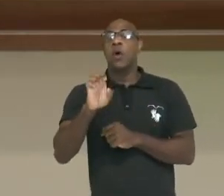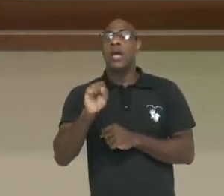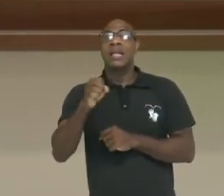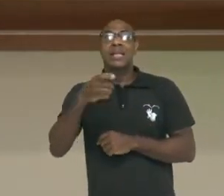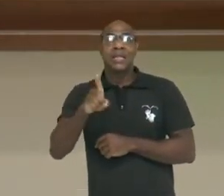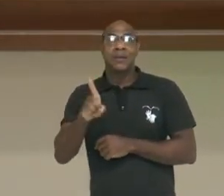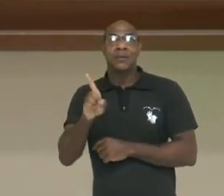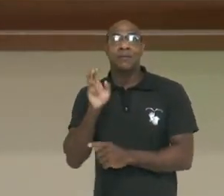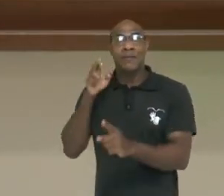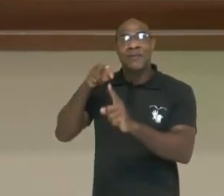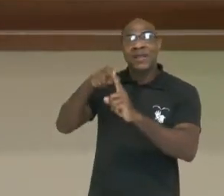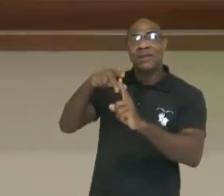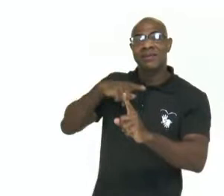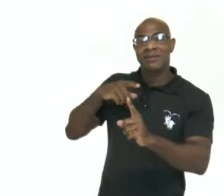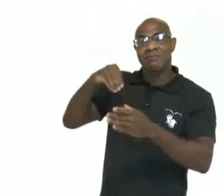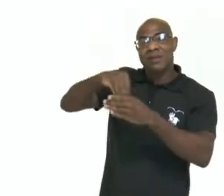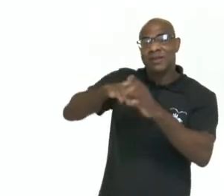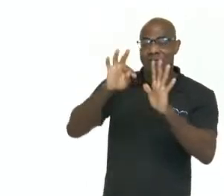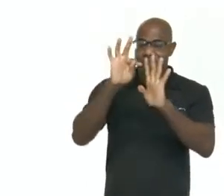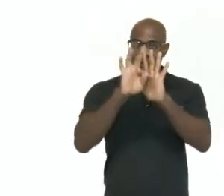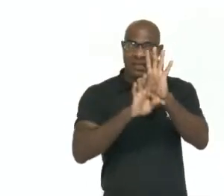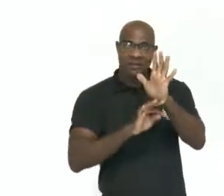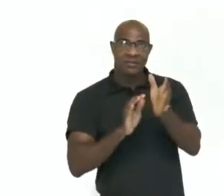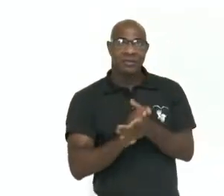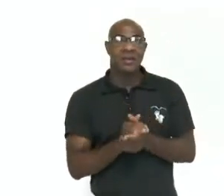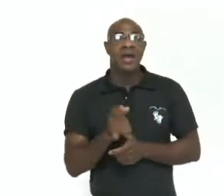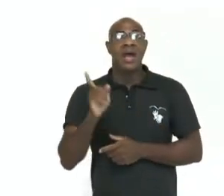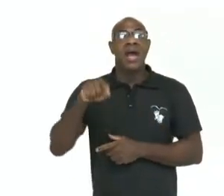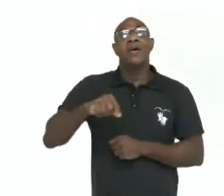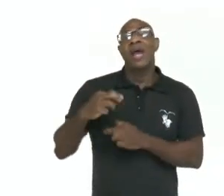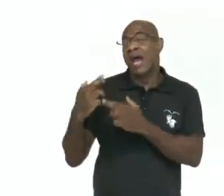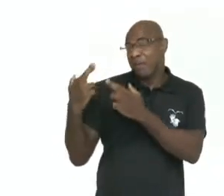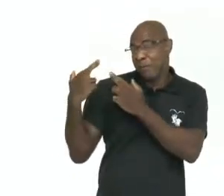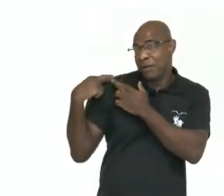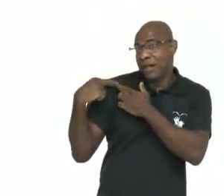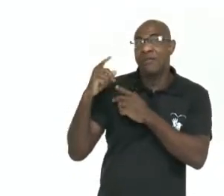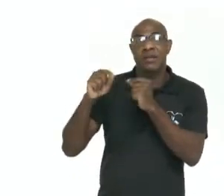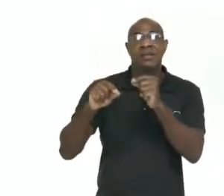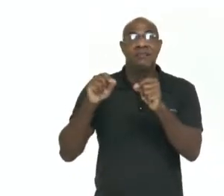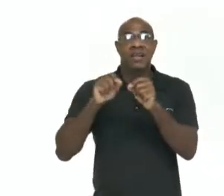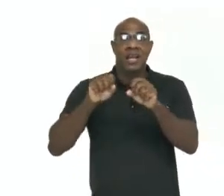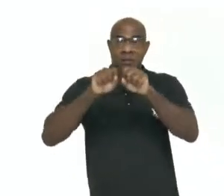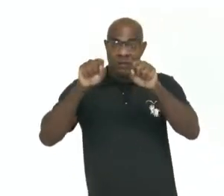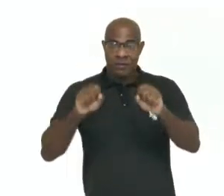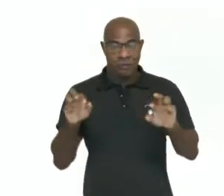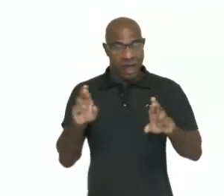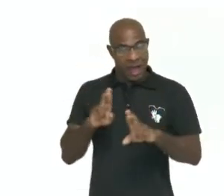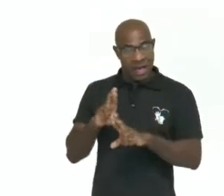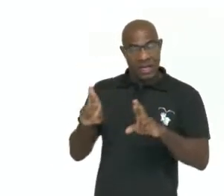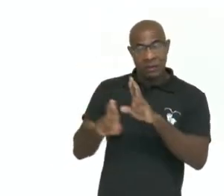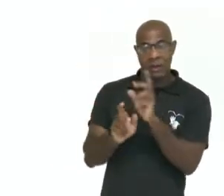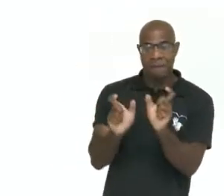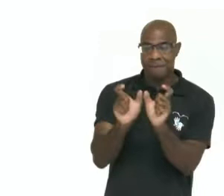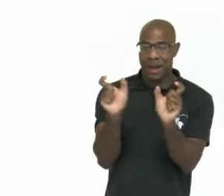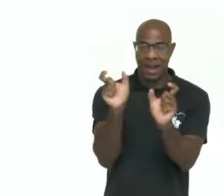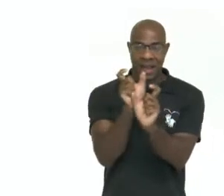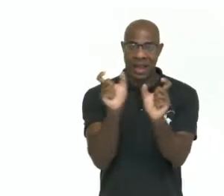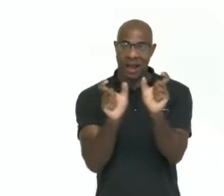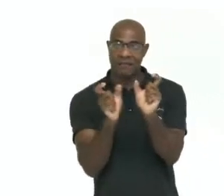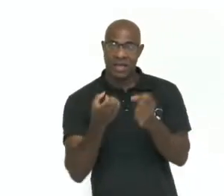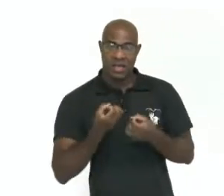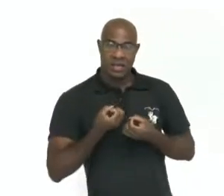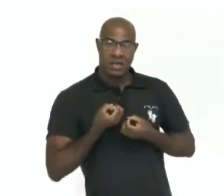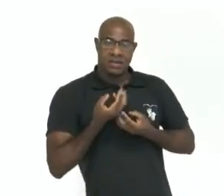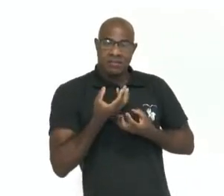texto. A coesão referencial ela é responsável por criar um sistema de relações entre as palavras e